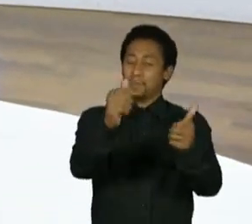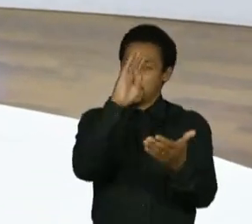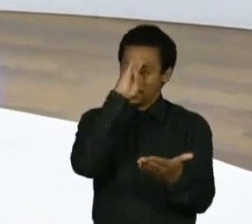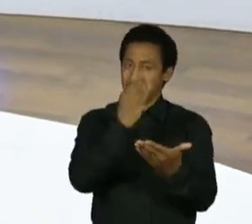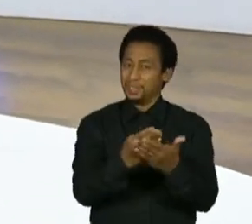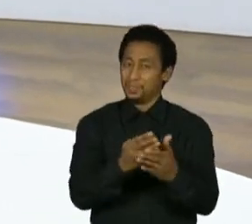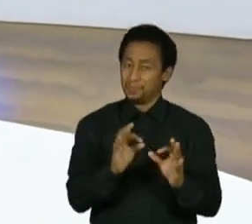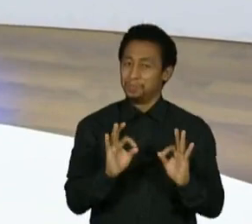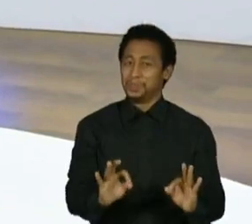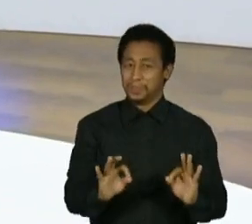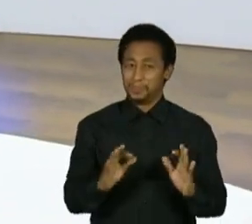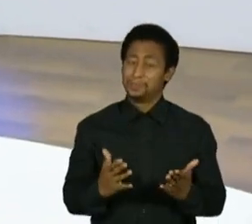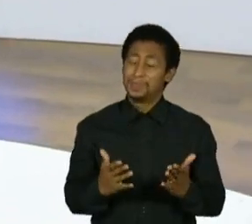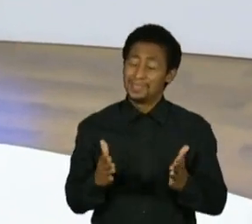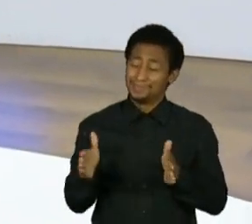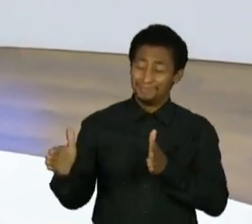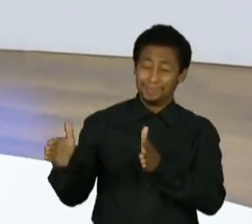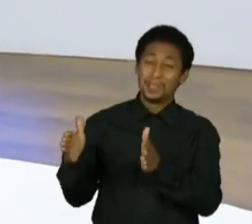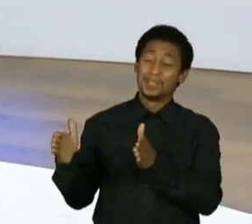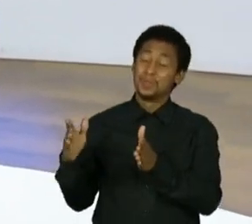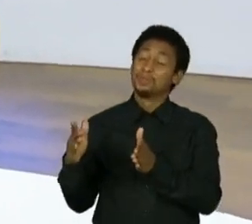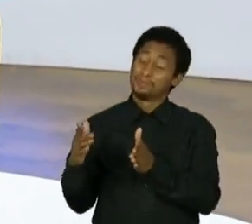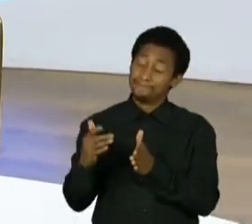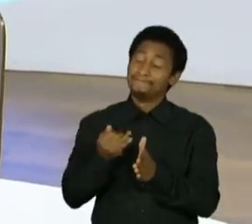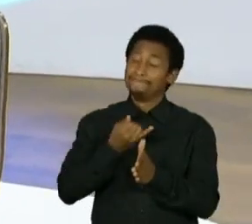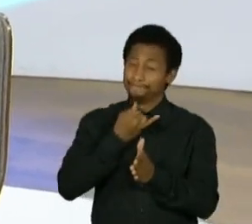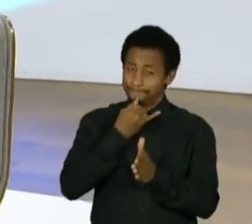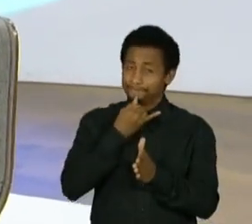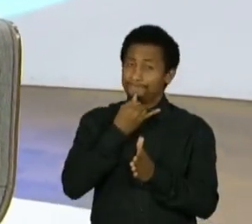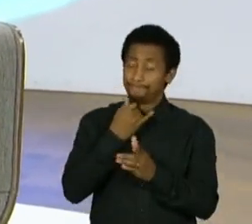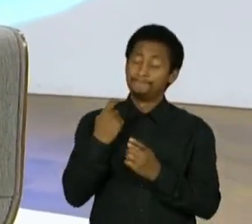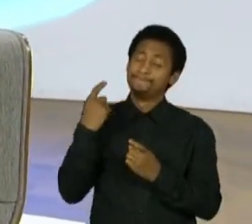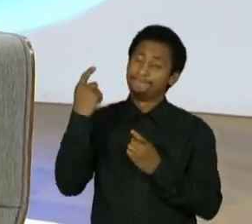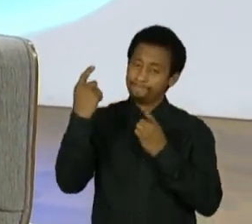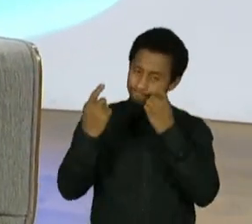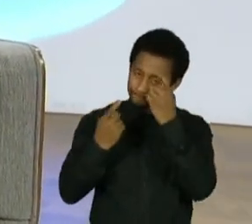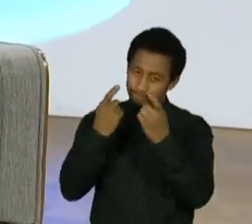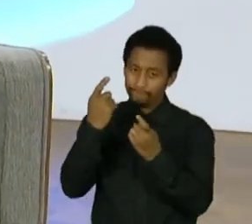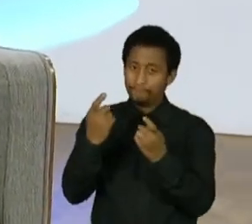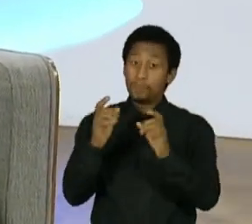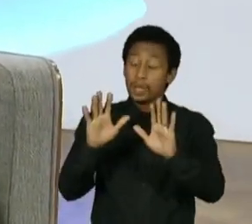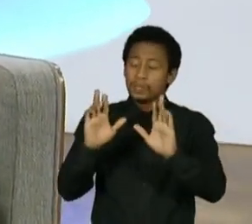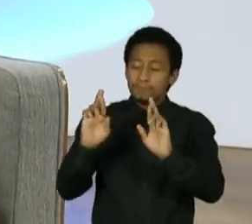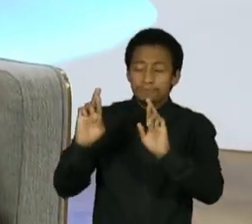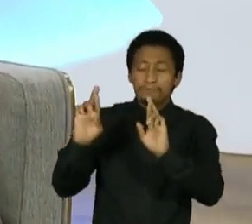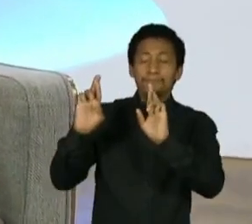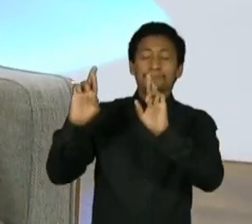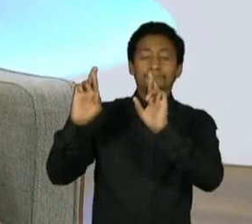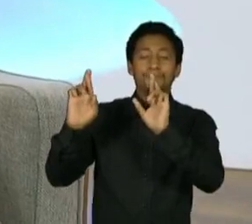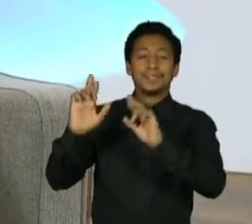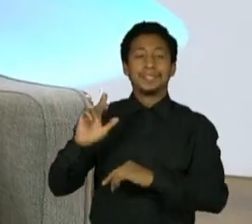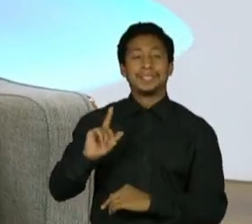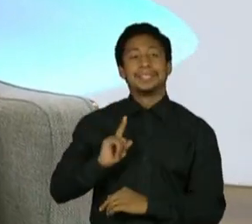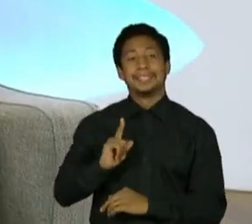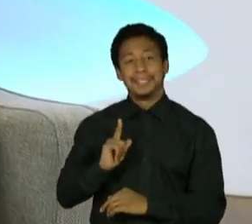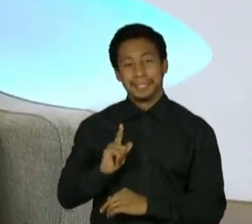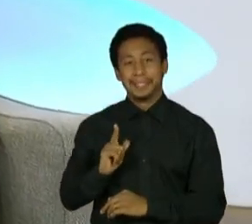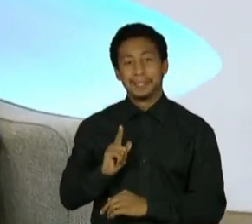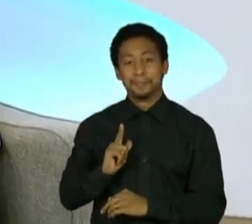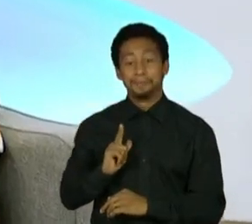essa situação que é triste é preocupante mas com uma ponta de esperança porque eu acho que